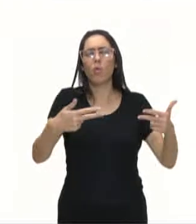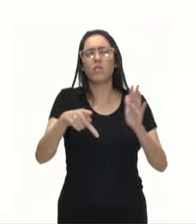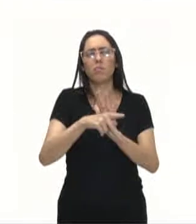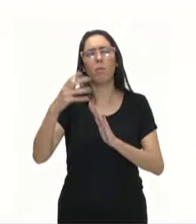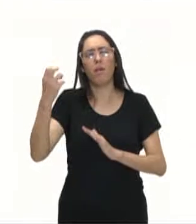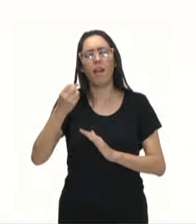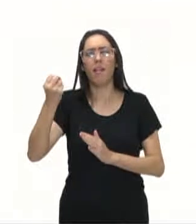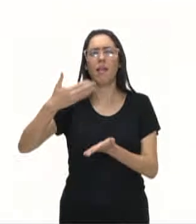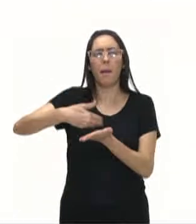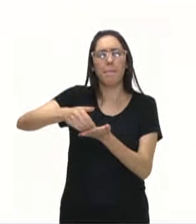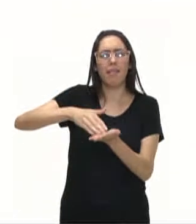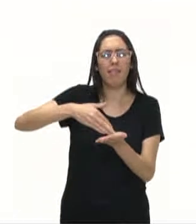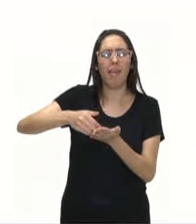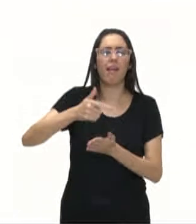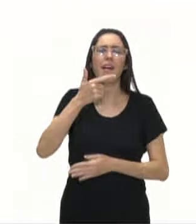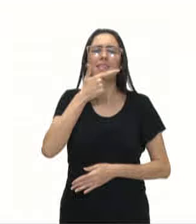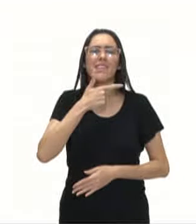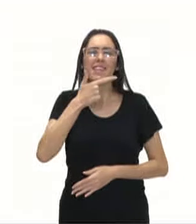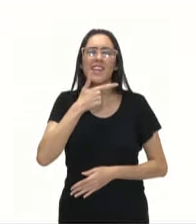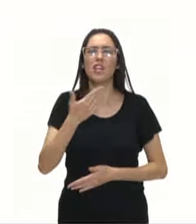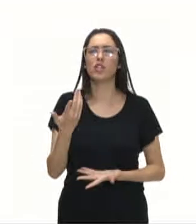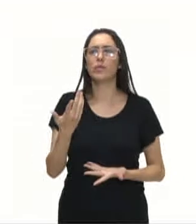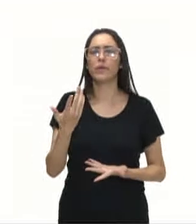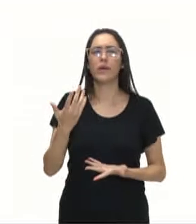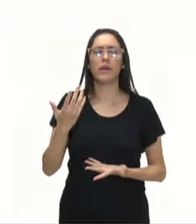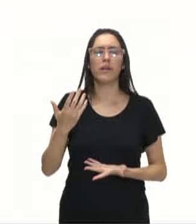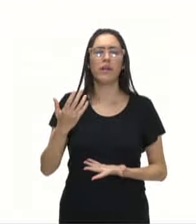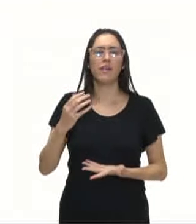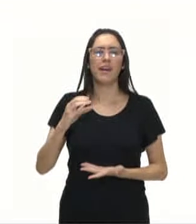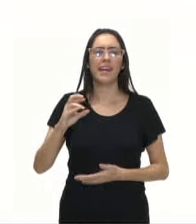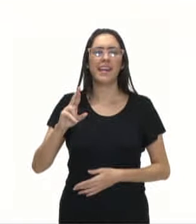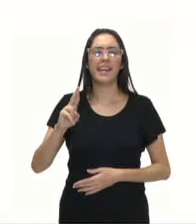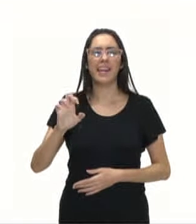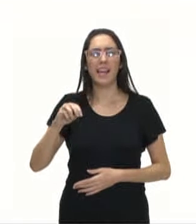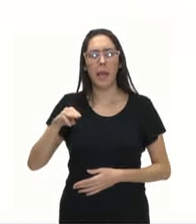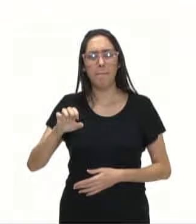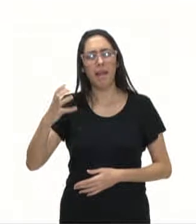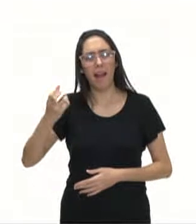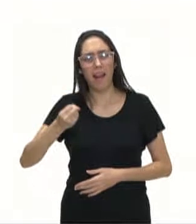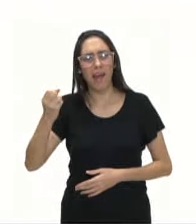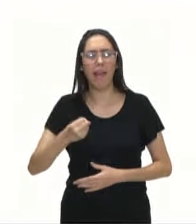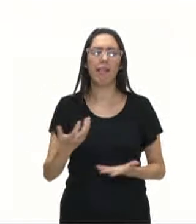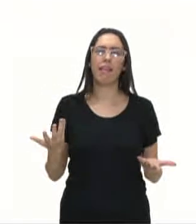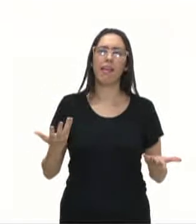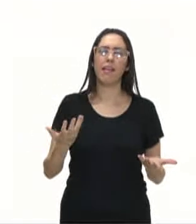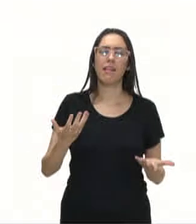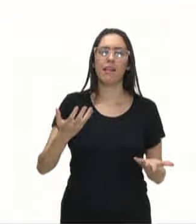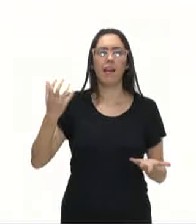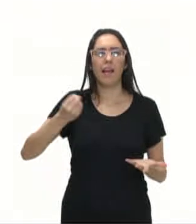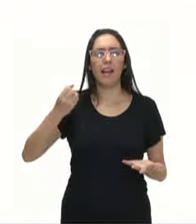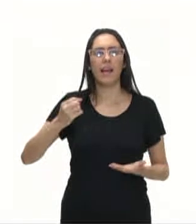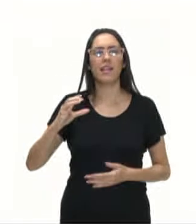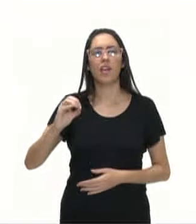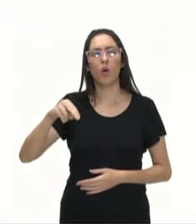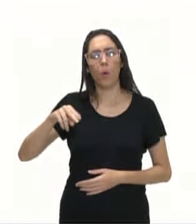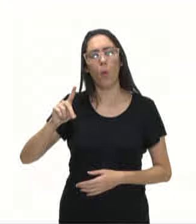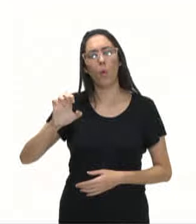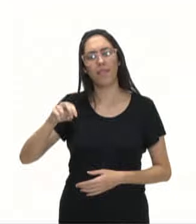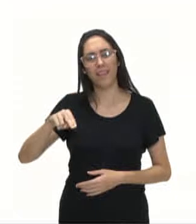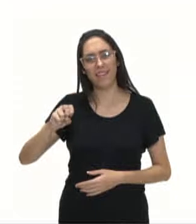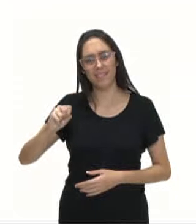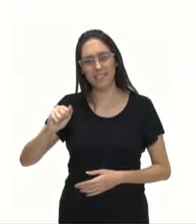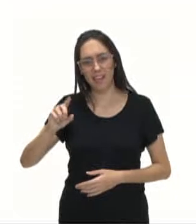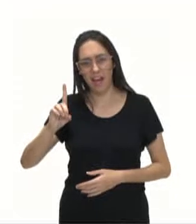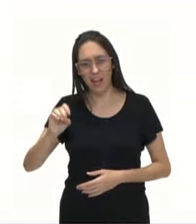manteiga, queijo, iogurte, coalhada, creme de leite, leite condensado, É bastante, né? Entre